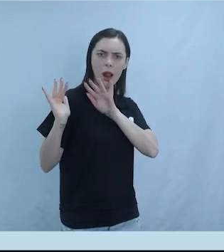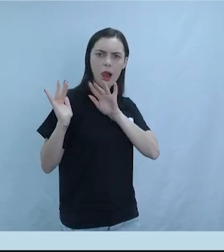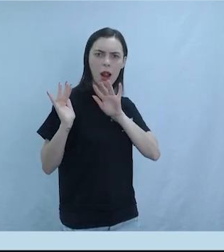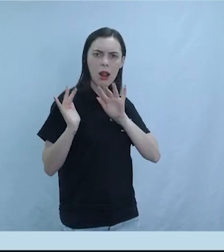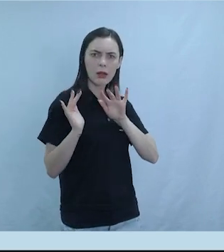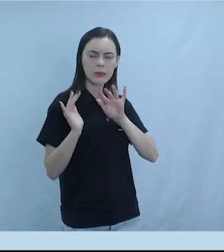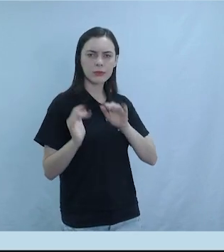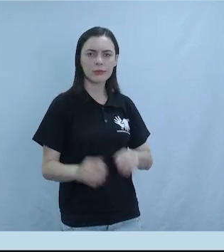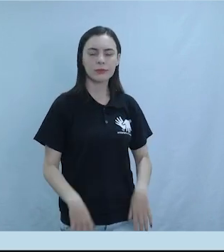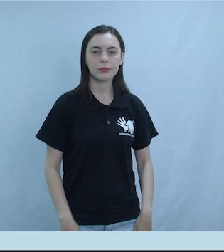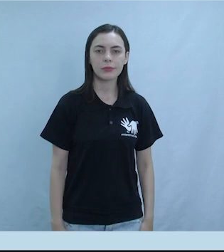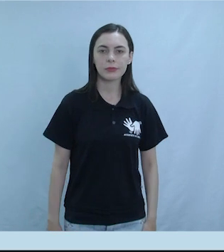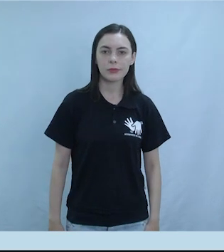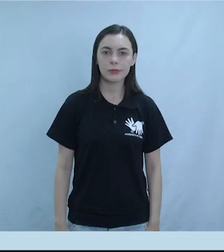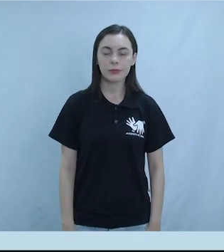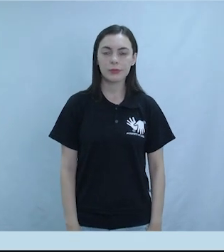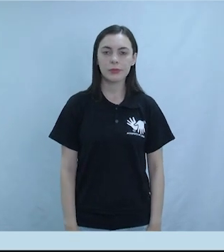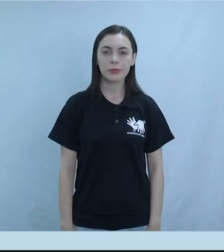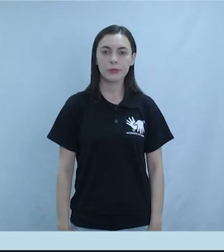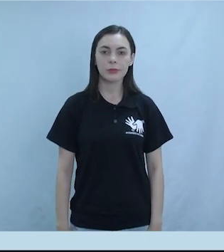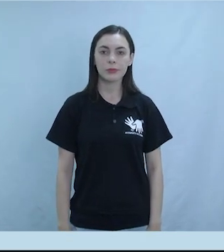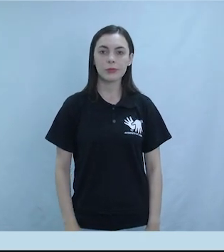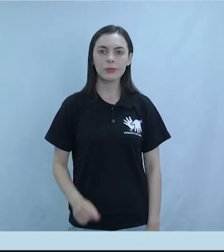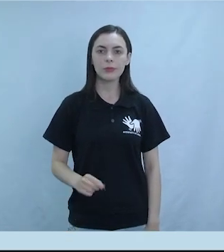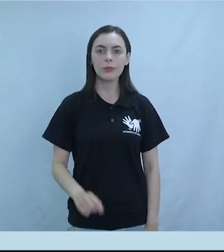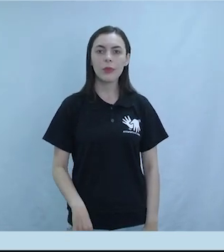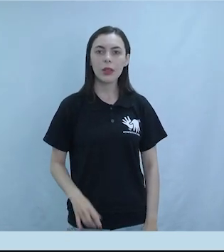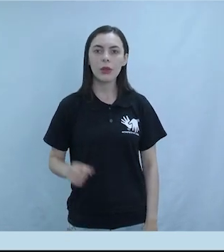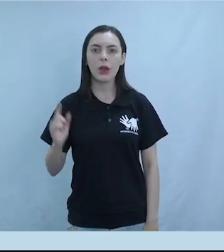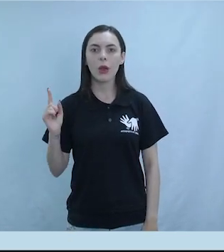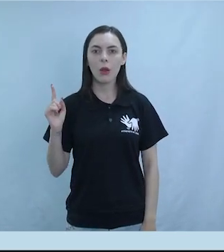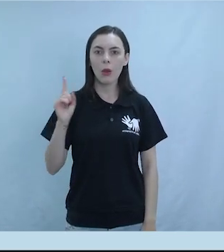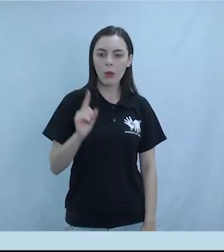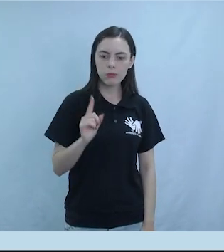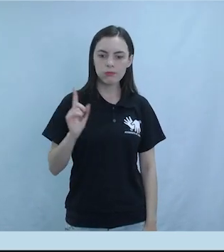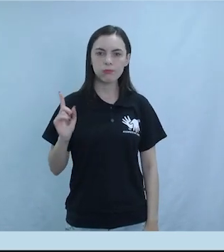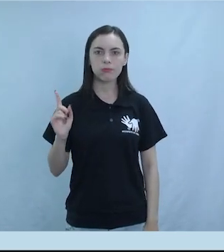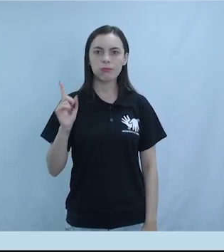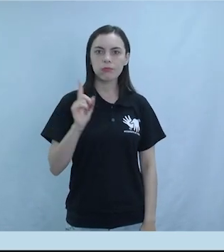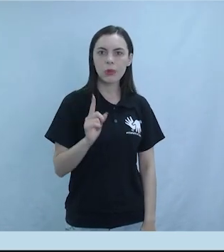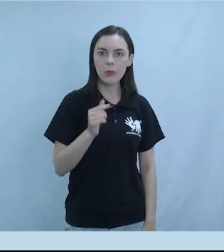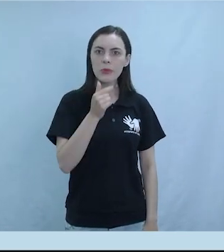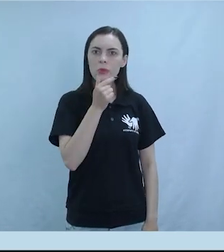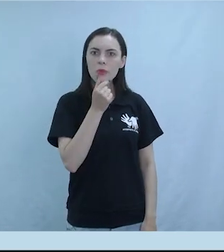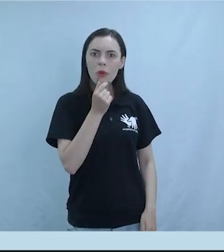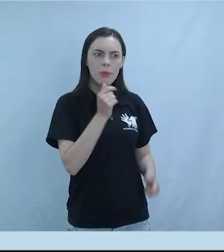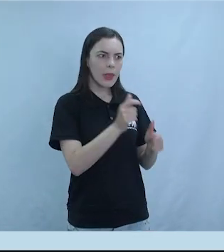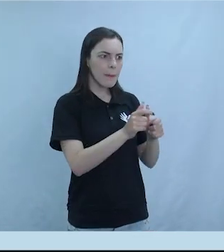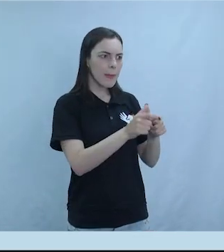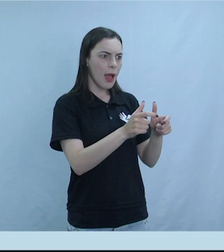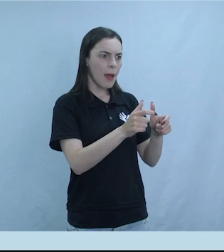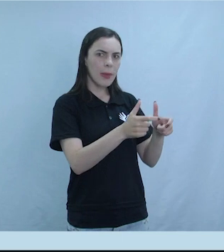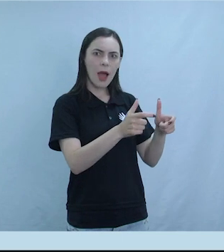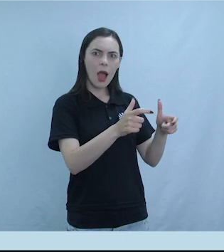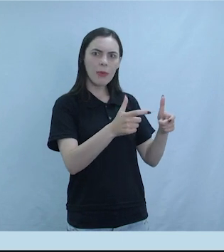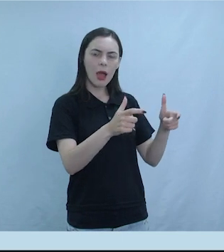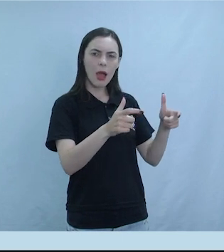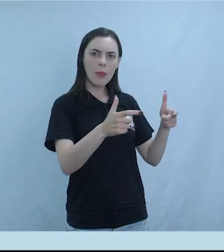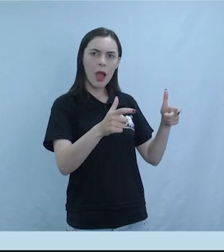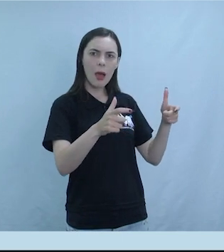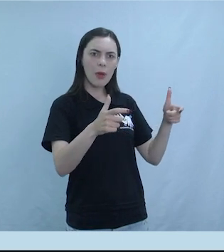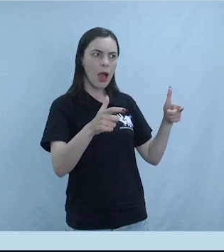luta. Eles vieram um por um. E como os homens não paravam de se